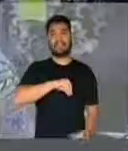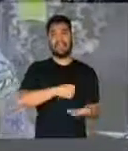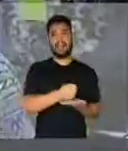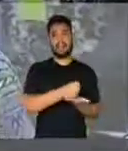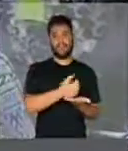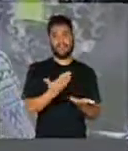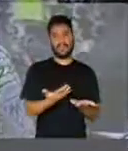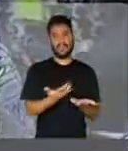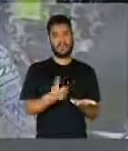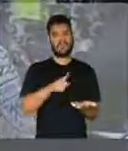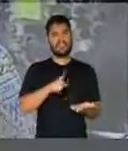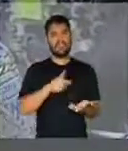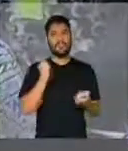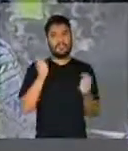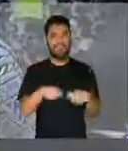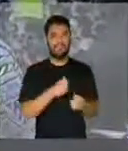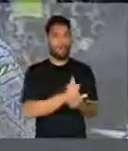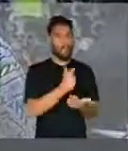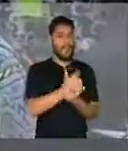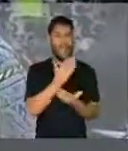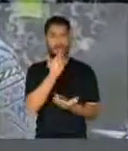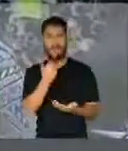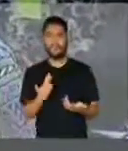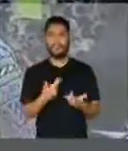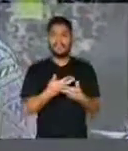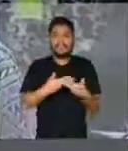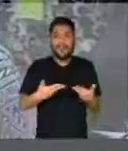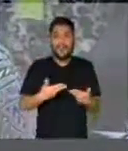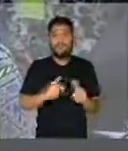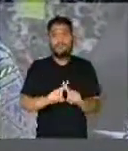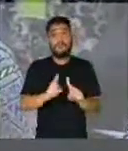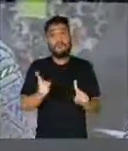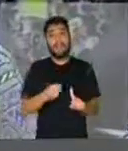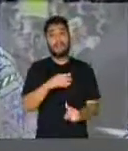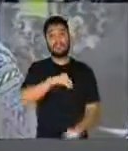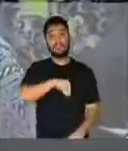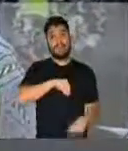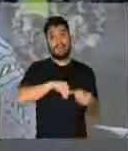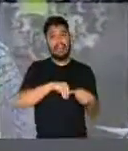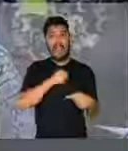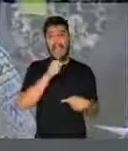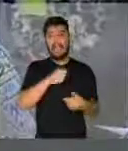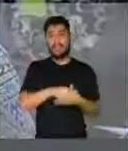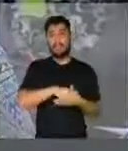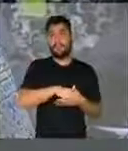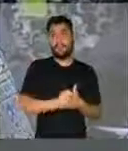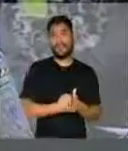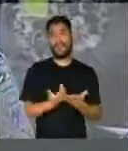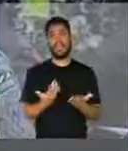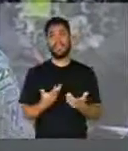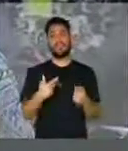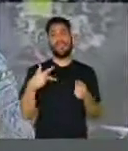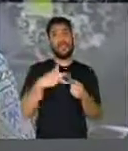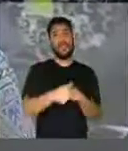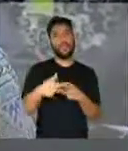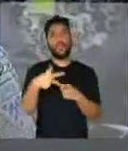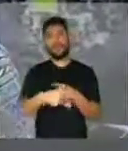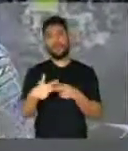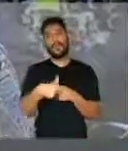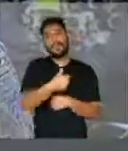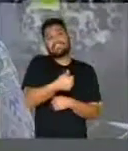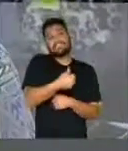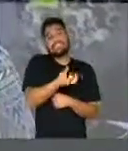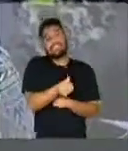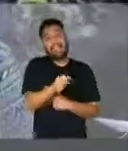alimentação e dignidade às famílias. Valdez não atualizou o valor, cortou mais de 16 mil mães do